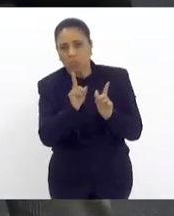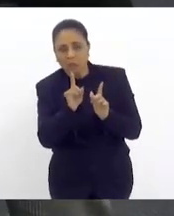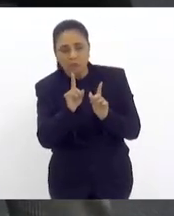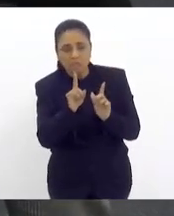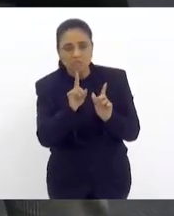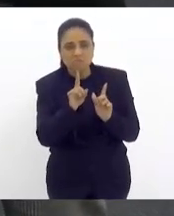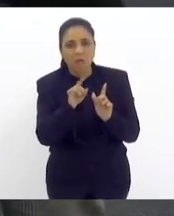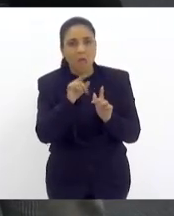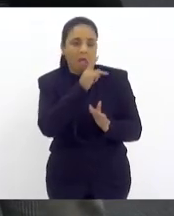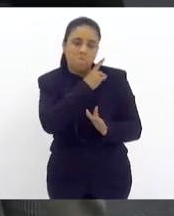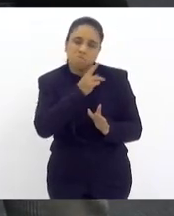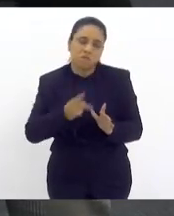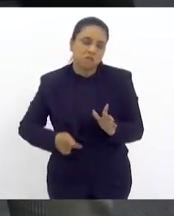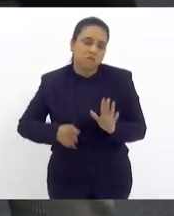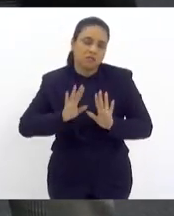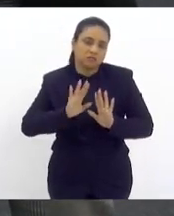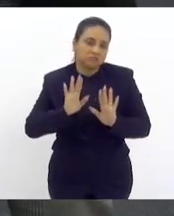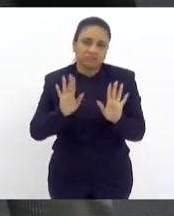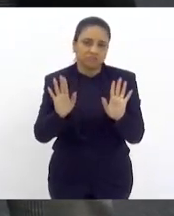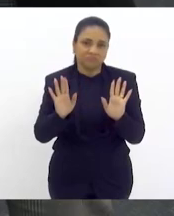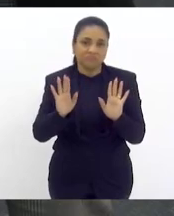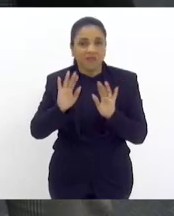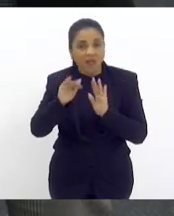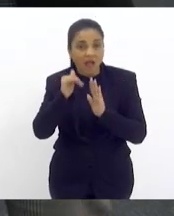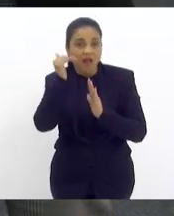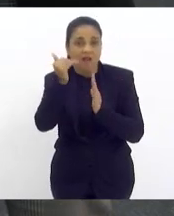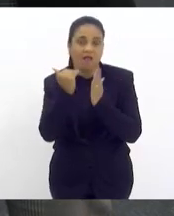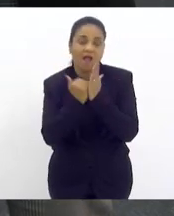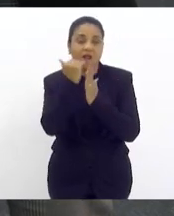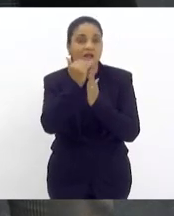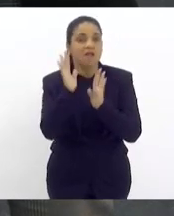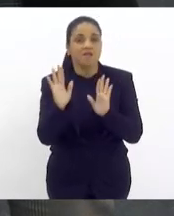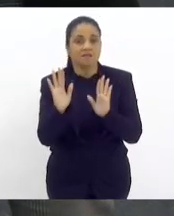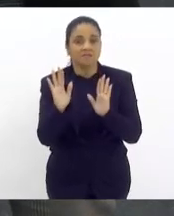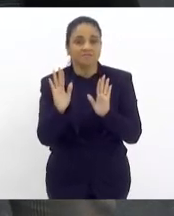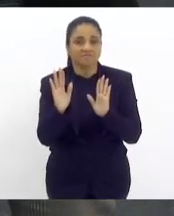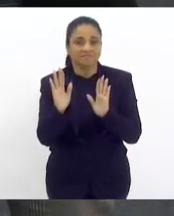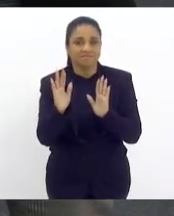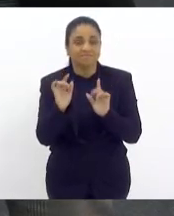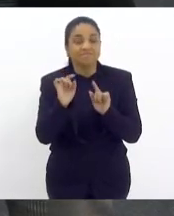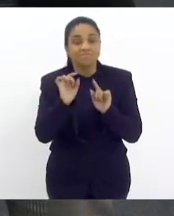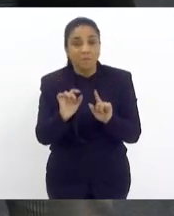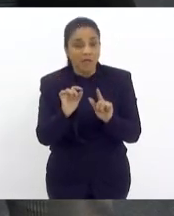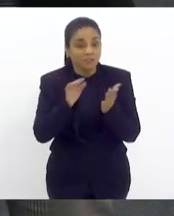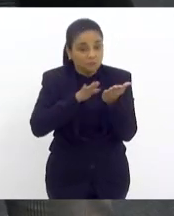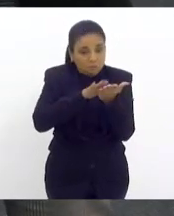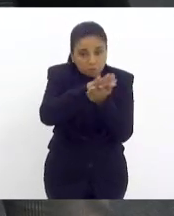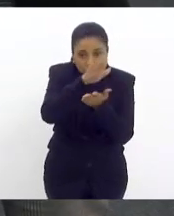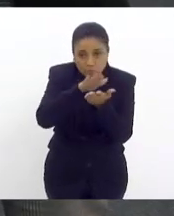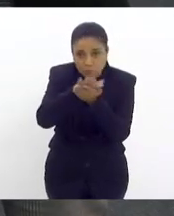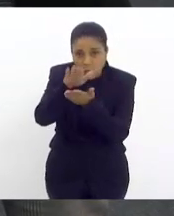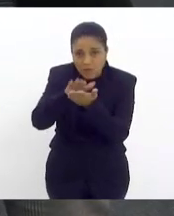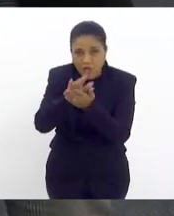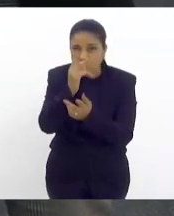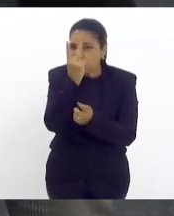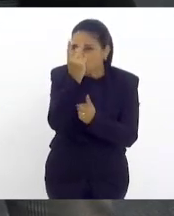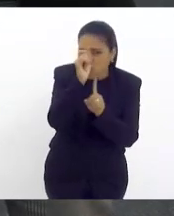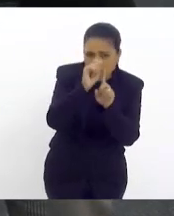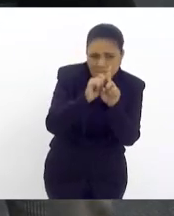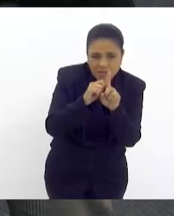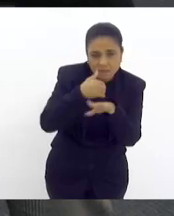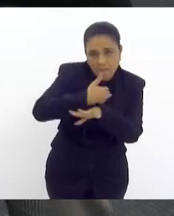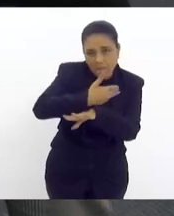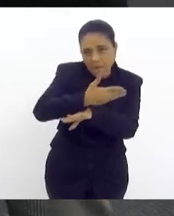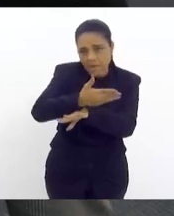talante do presidente esgrima e tal não pode mas publicar passado mais de dois meses